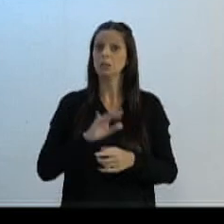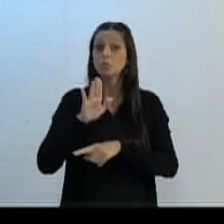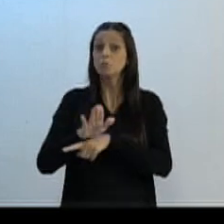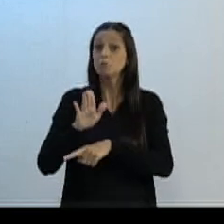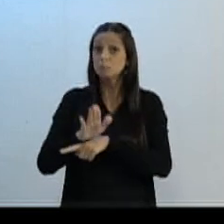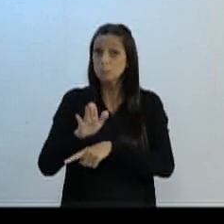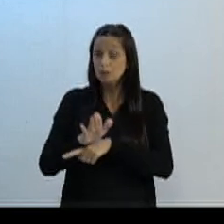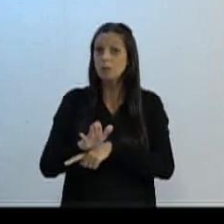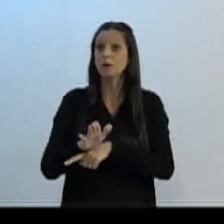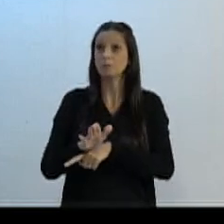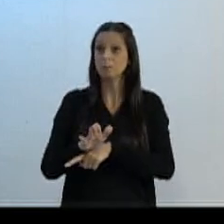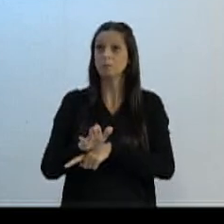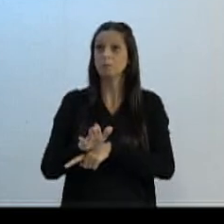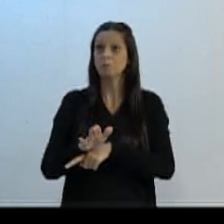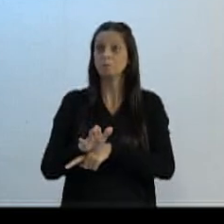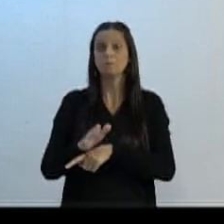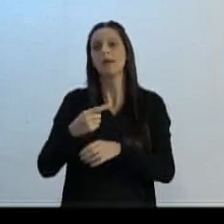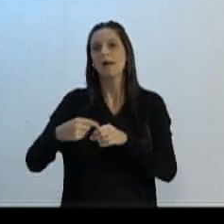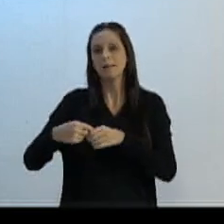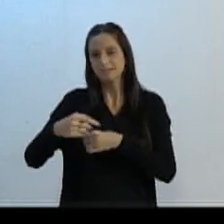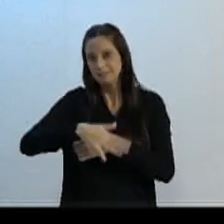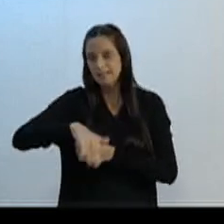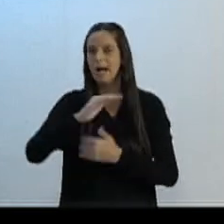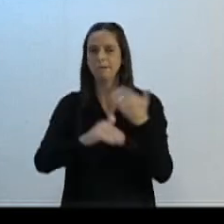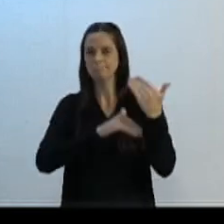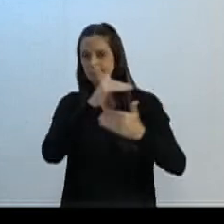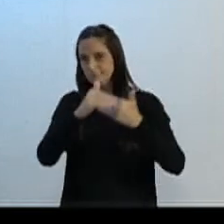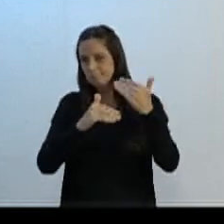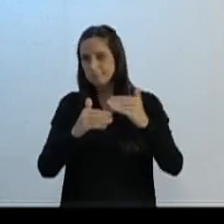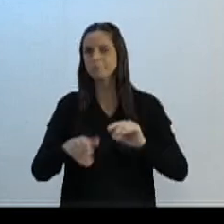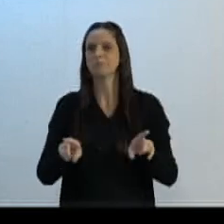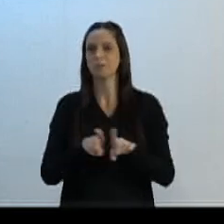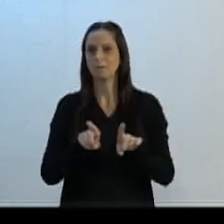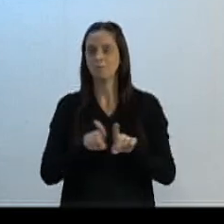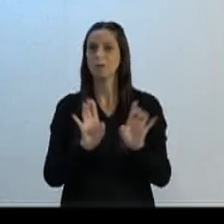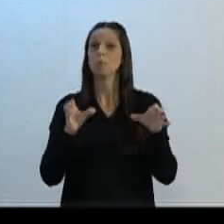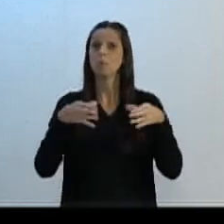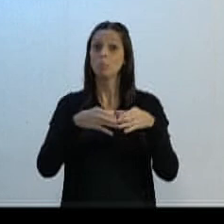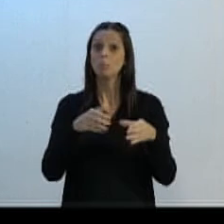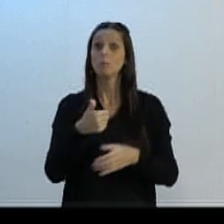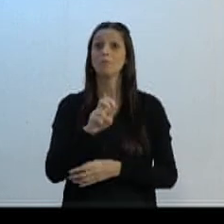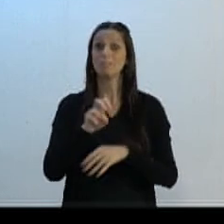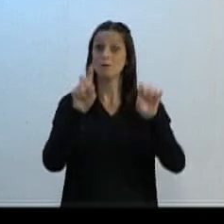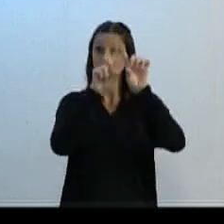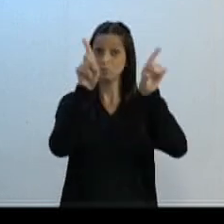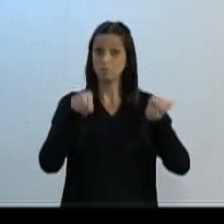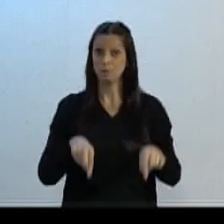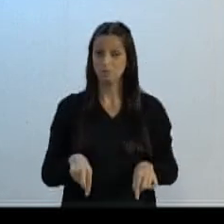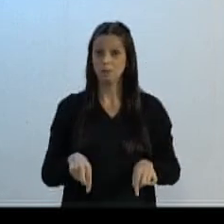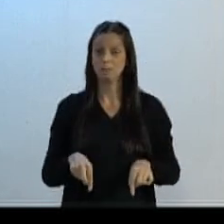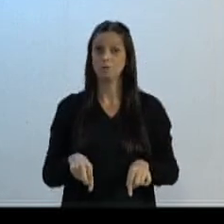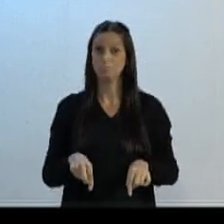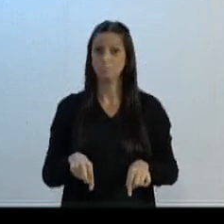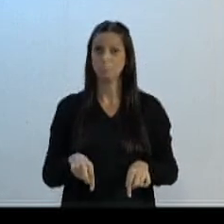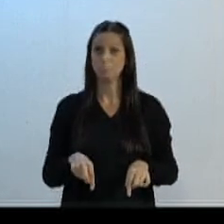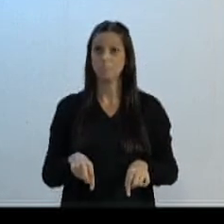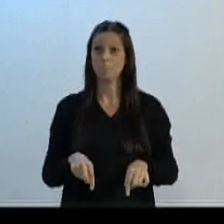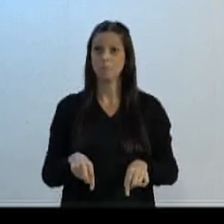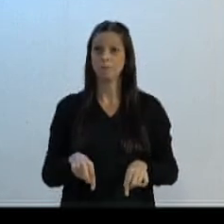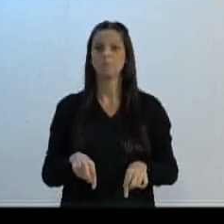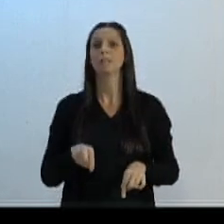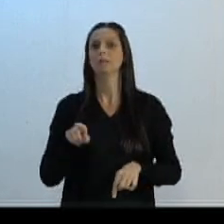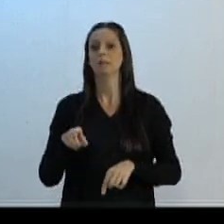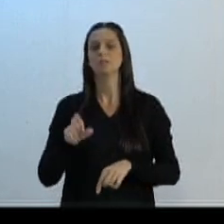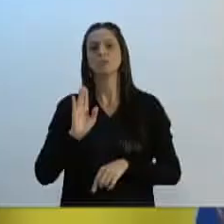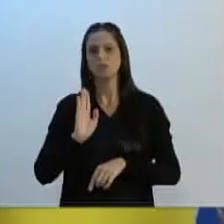para dançar a cidade são uma equipe com 15 funcionários aqueles vem